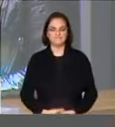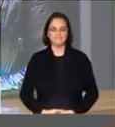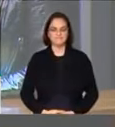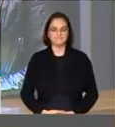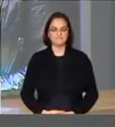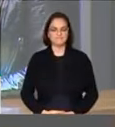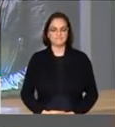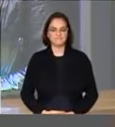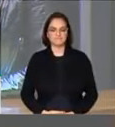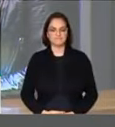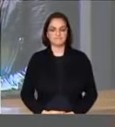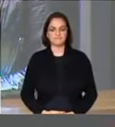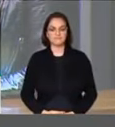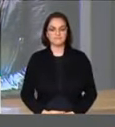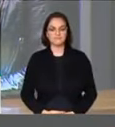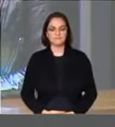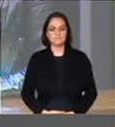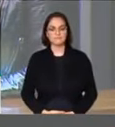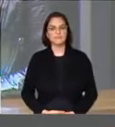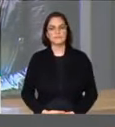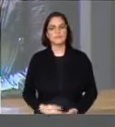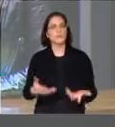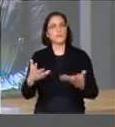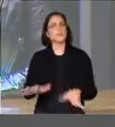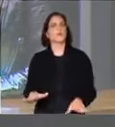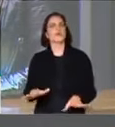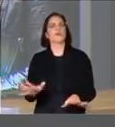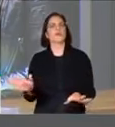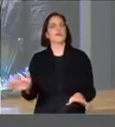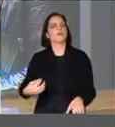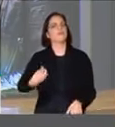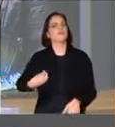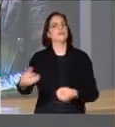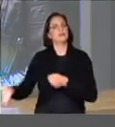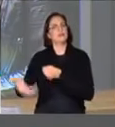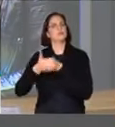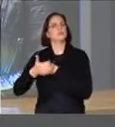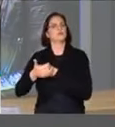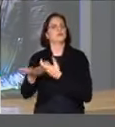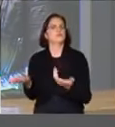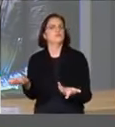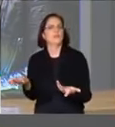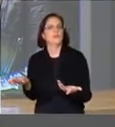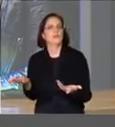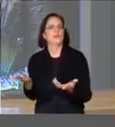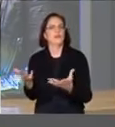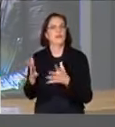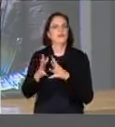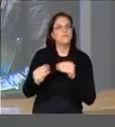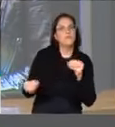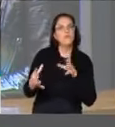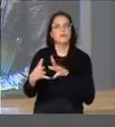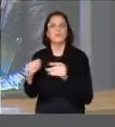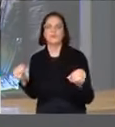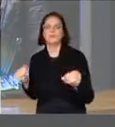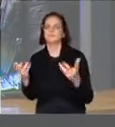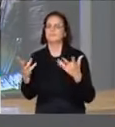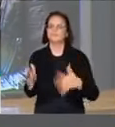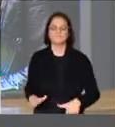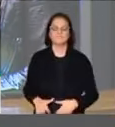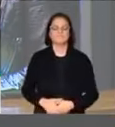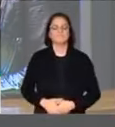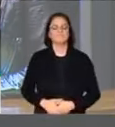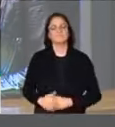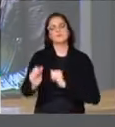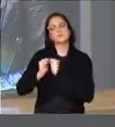Nunca foi uma possibilidade de vida viver nas sombras. E poucos meses depois que a